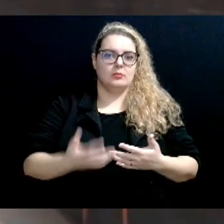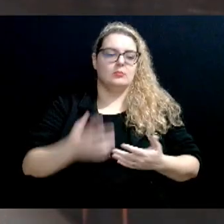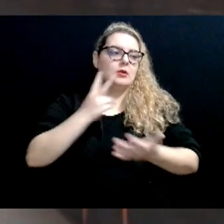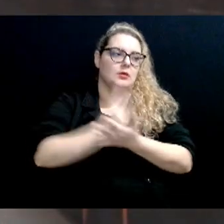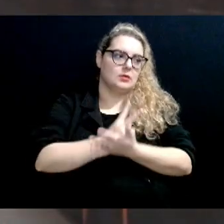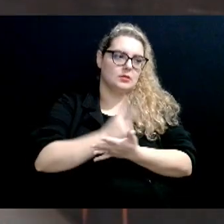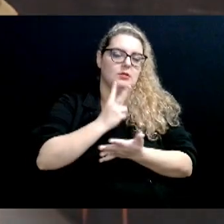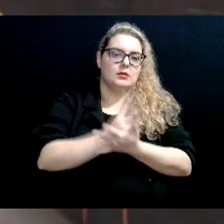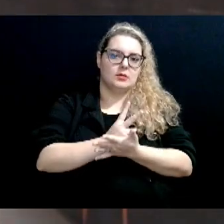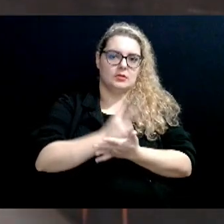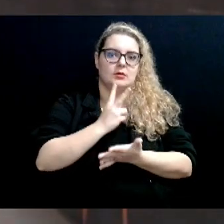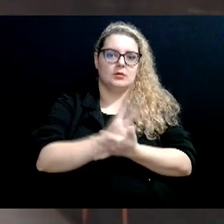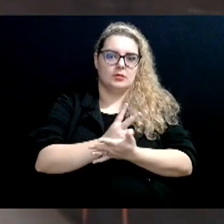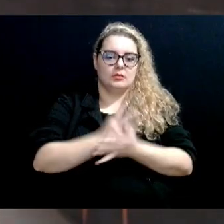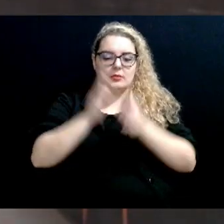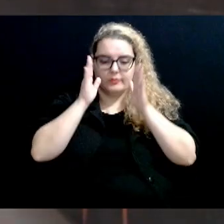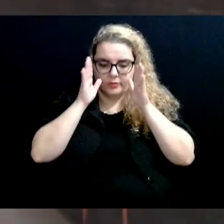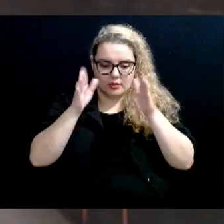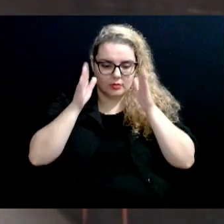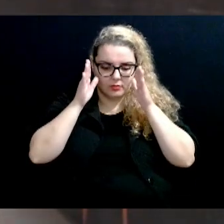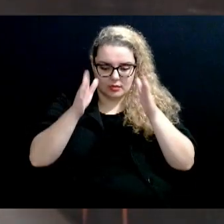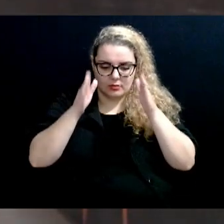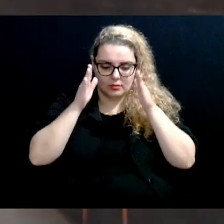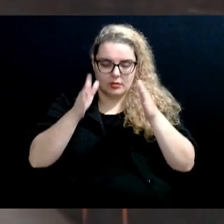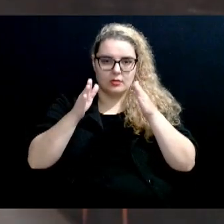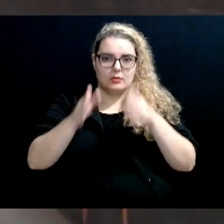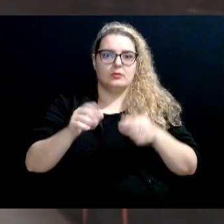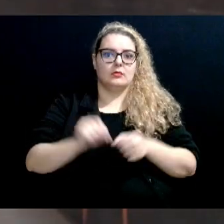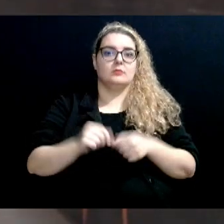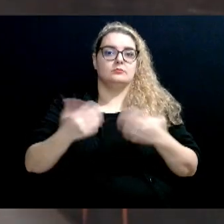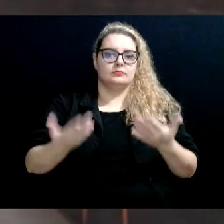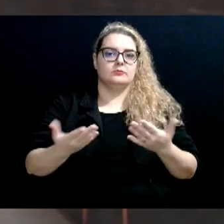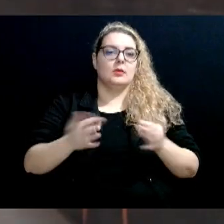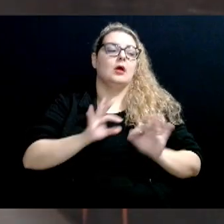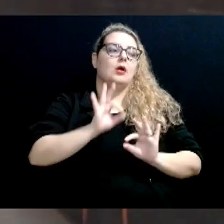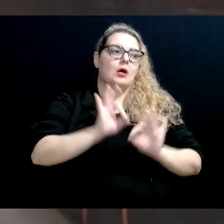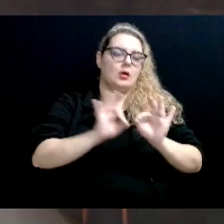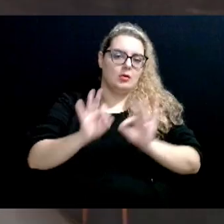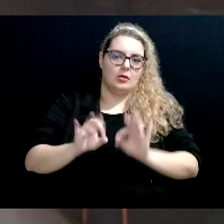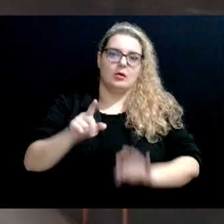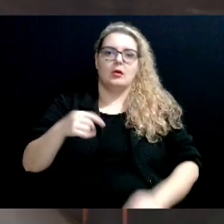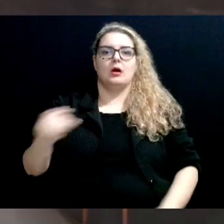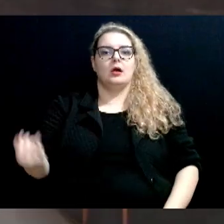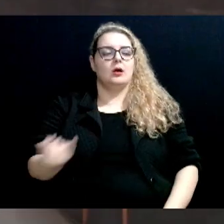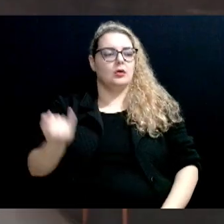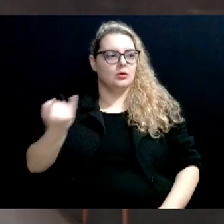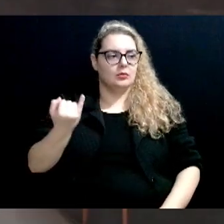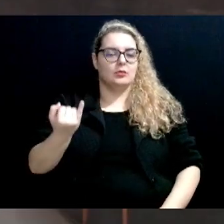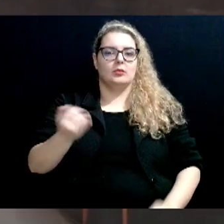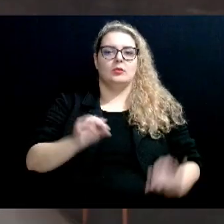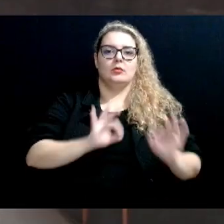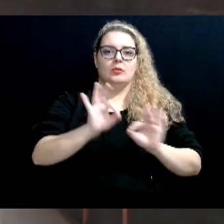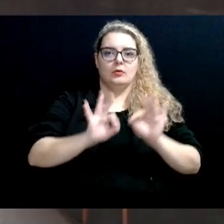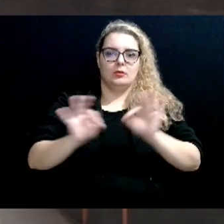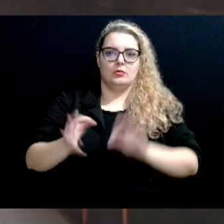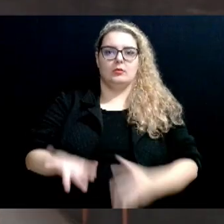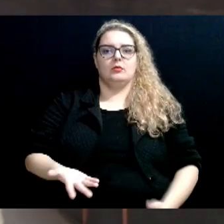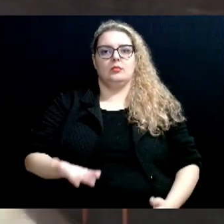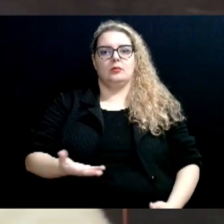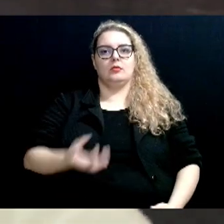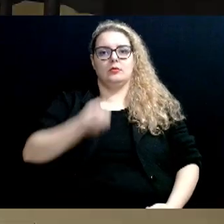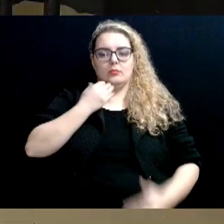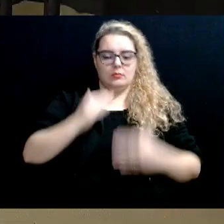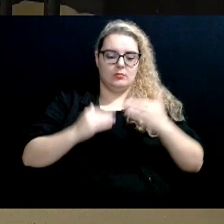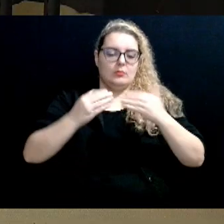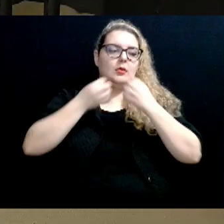preciso focar para fazer. Então, a organização é fundamental, o planejamento, para você ter uma boa recuperação. Olha aí